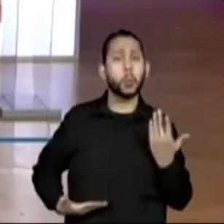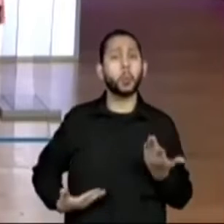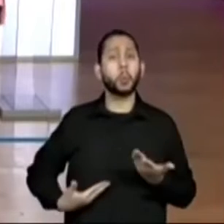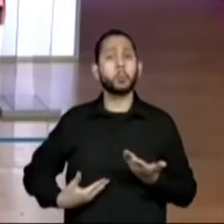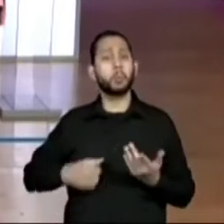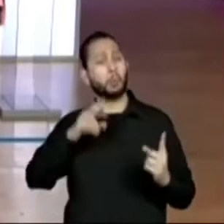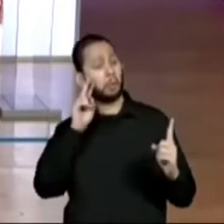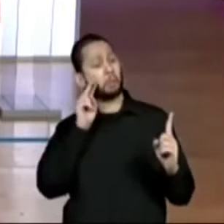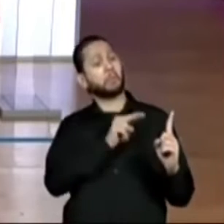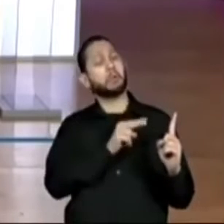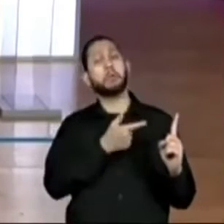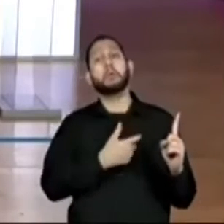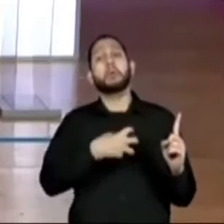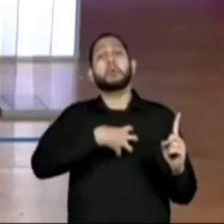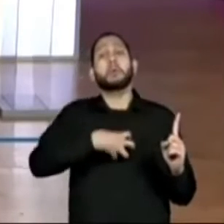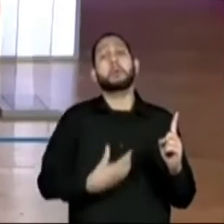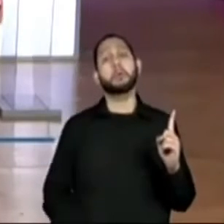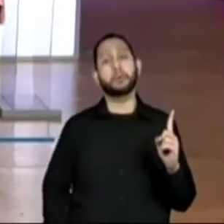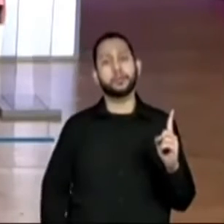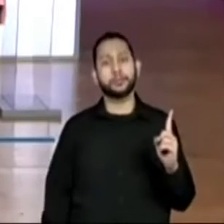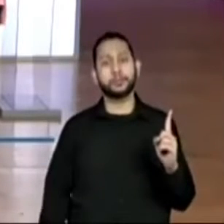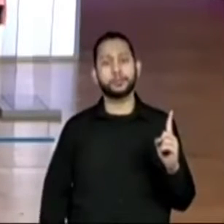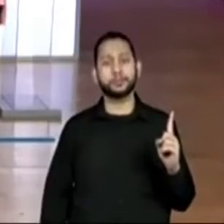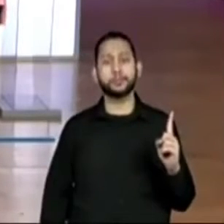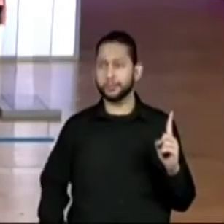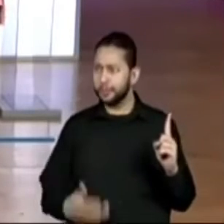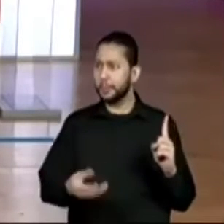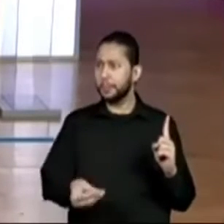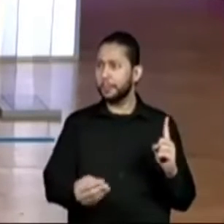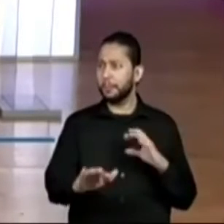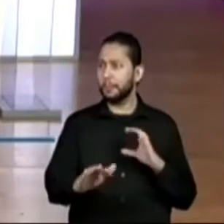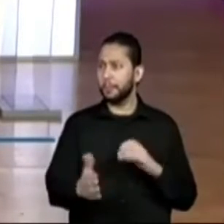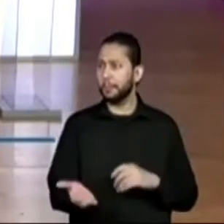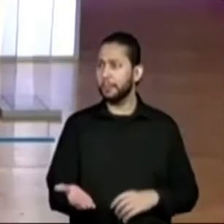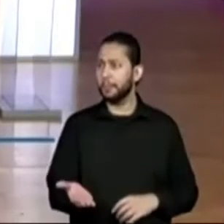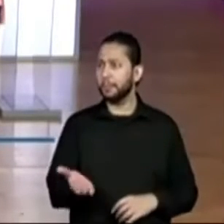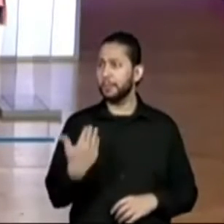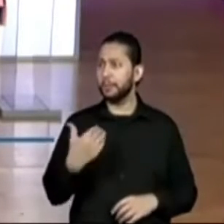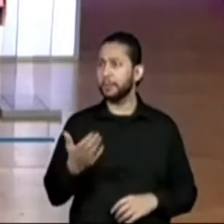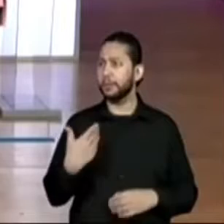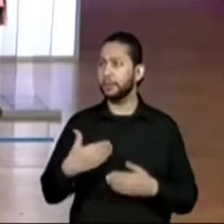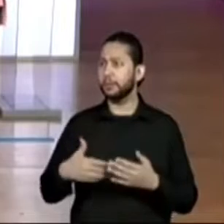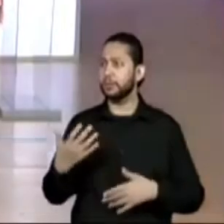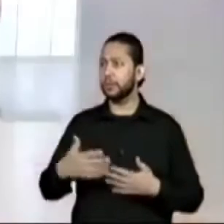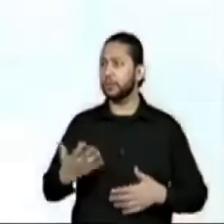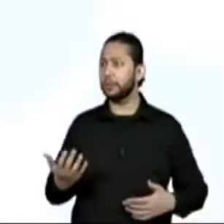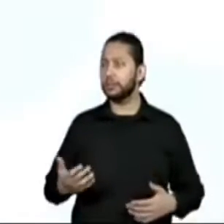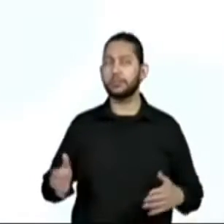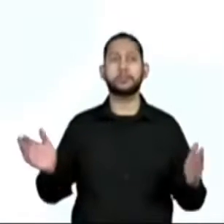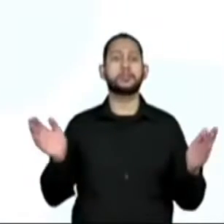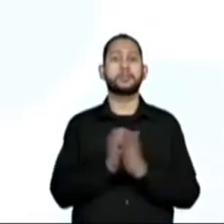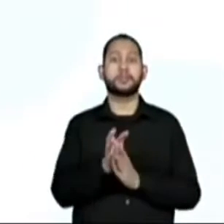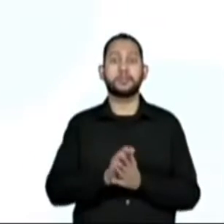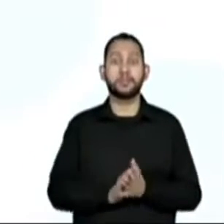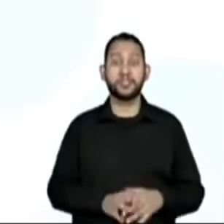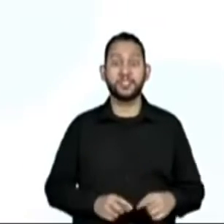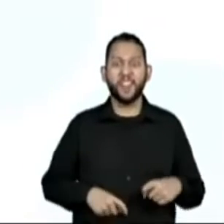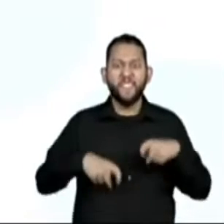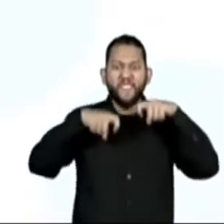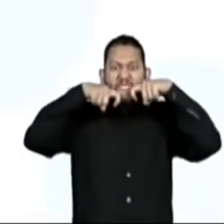está presente no conto da Chapeuzinho. Dentes afiados, apareceu ali